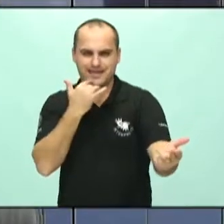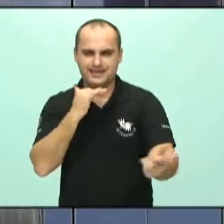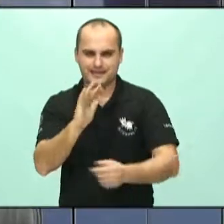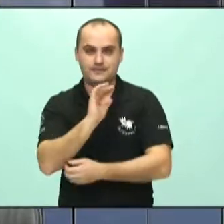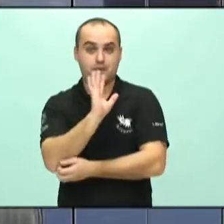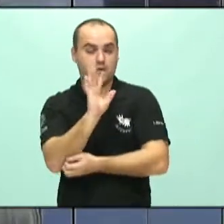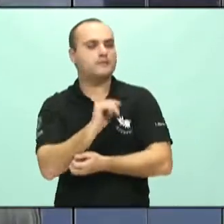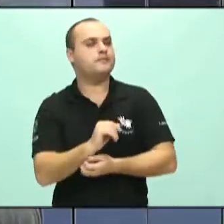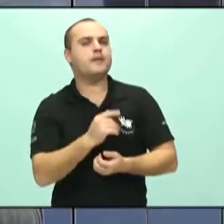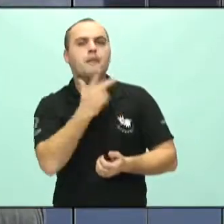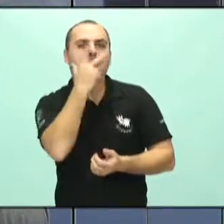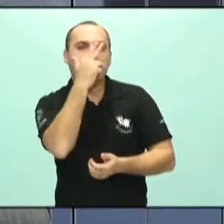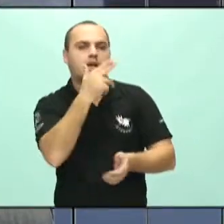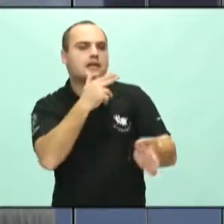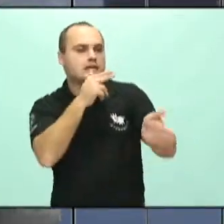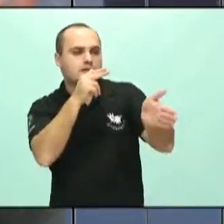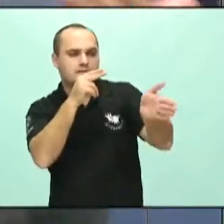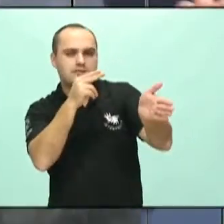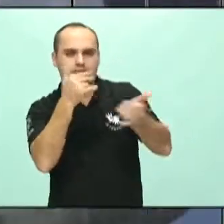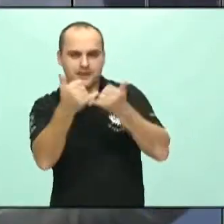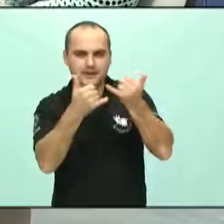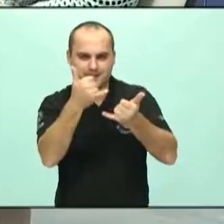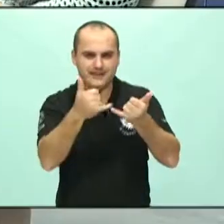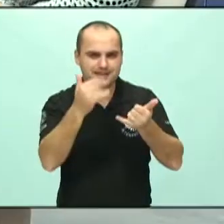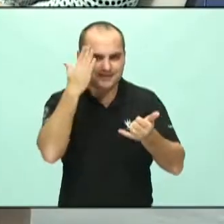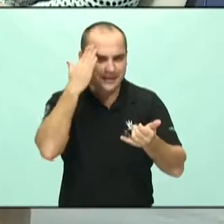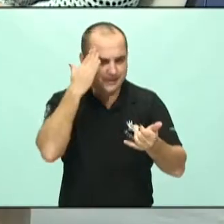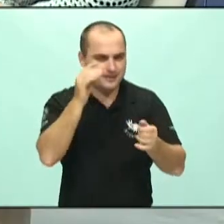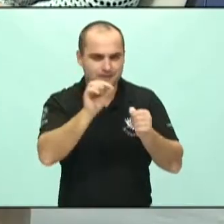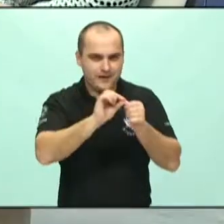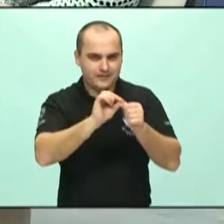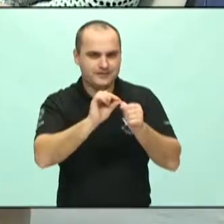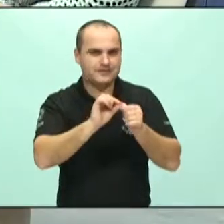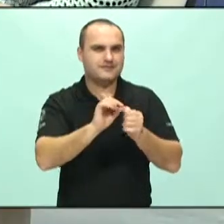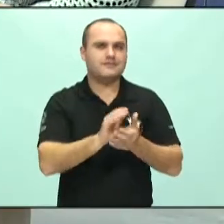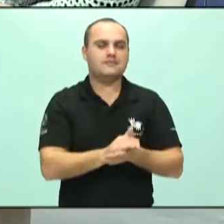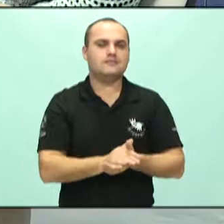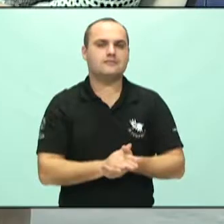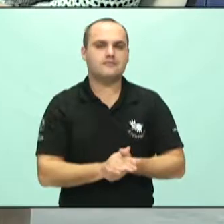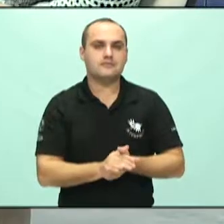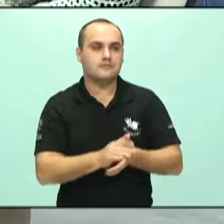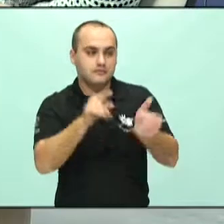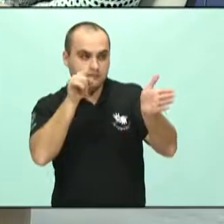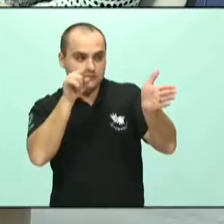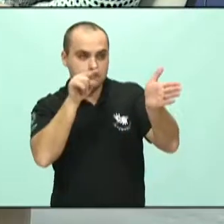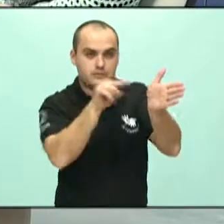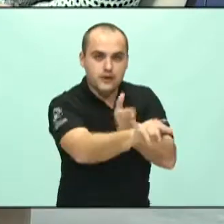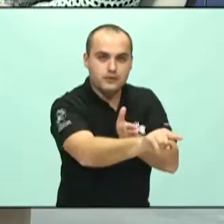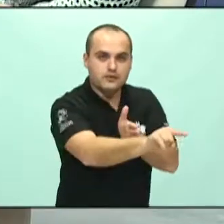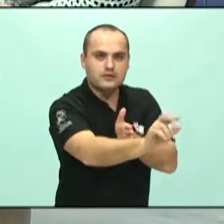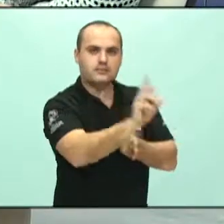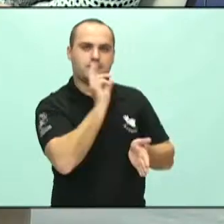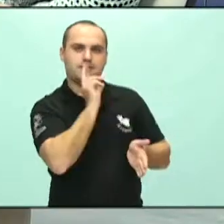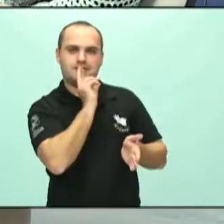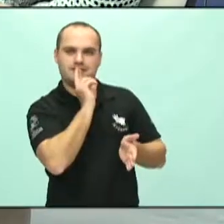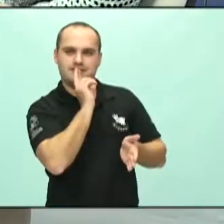eu pergunto alguma coisa, a brincadeira aquela que eu faço, né, a dinâmica, né, de pergunta e resposta. Por